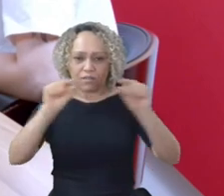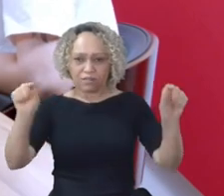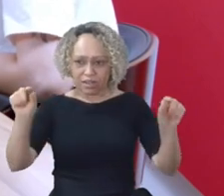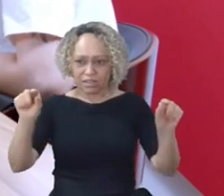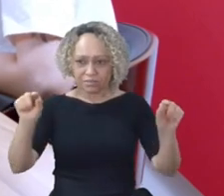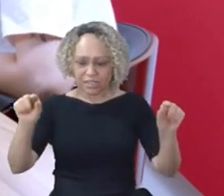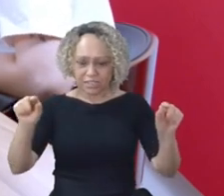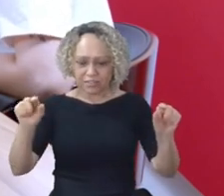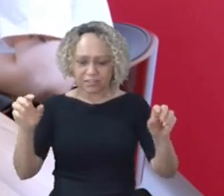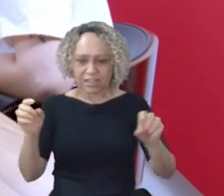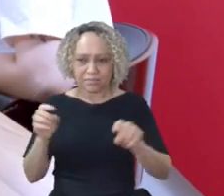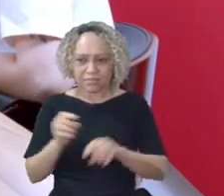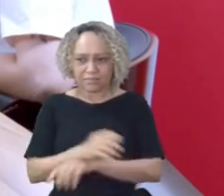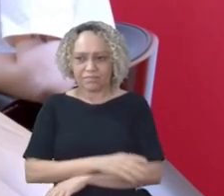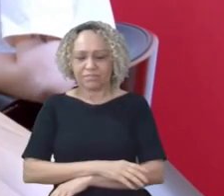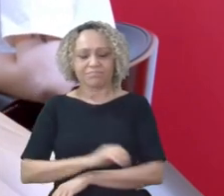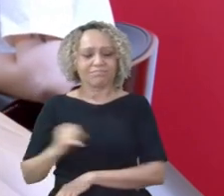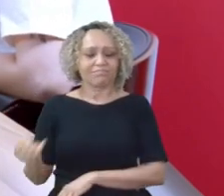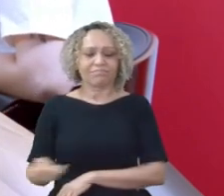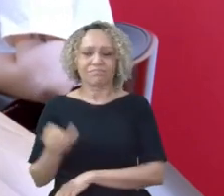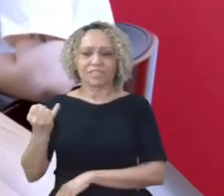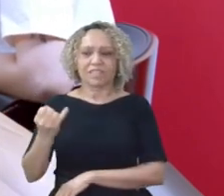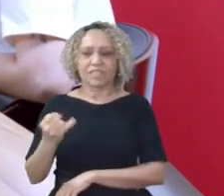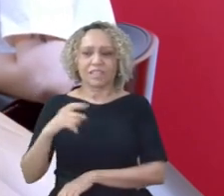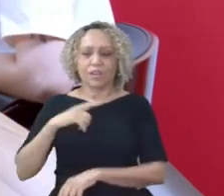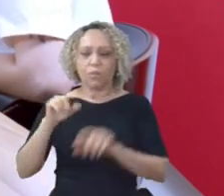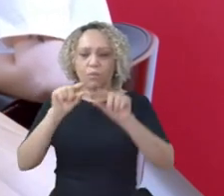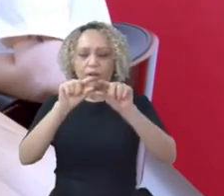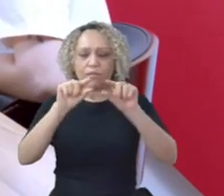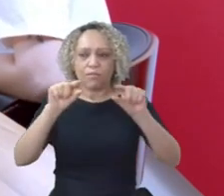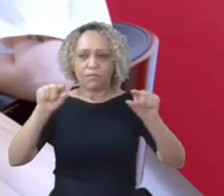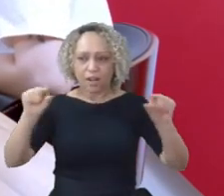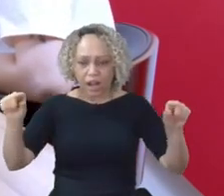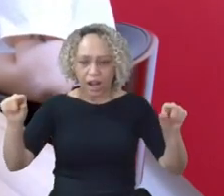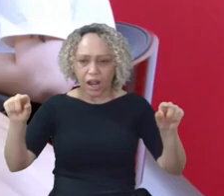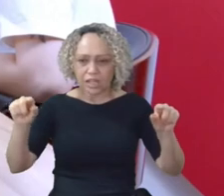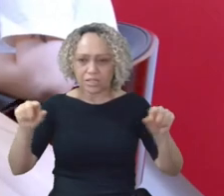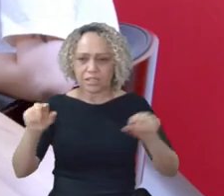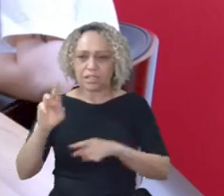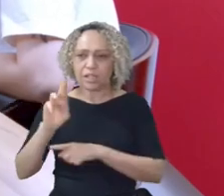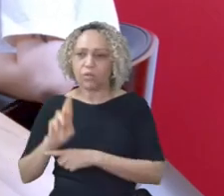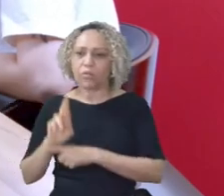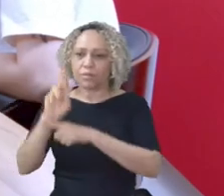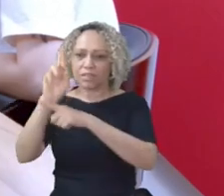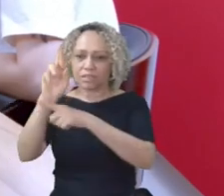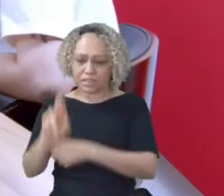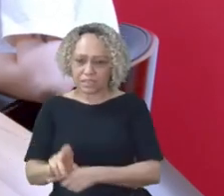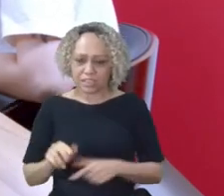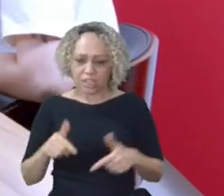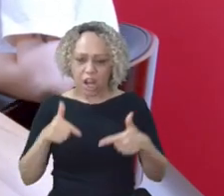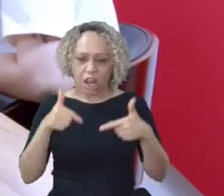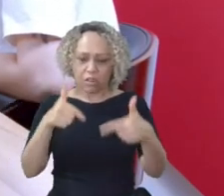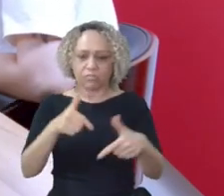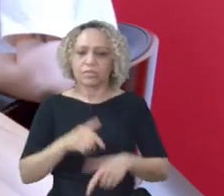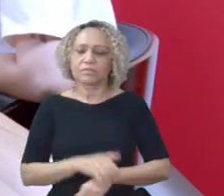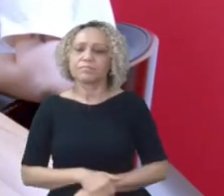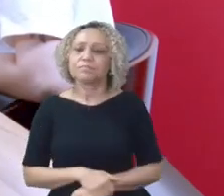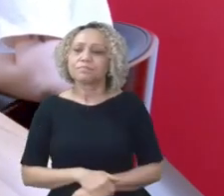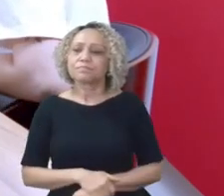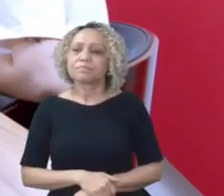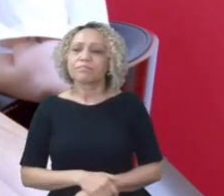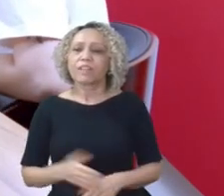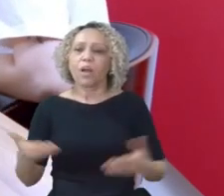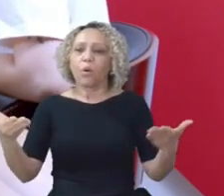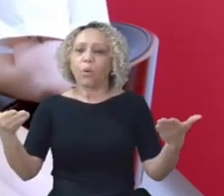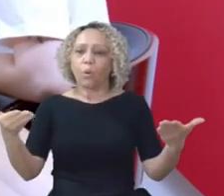chave de ouro. A gente sempre traz uma frase de algum representante da luta. E